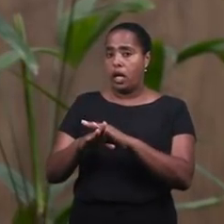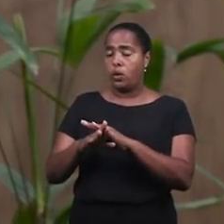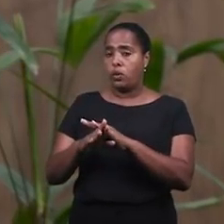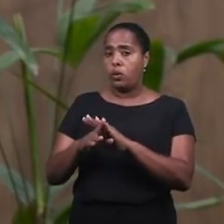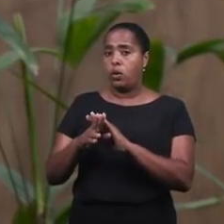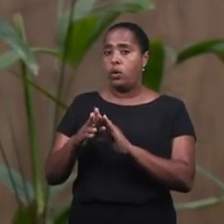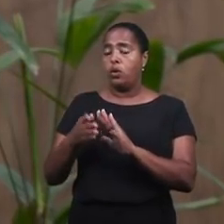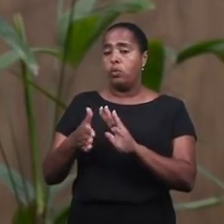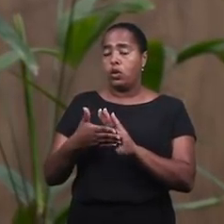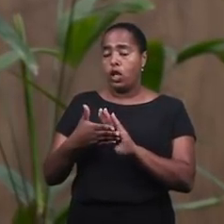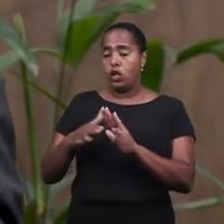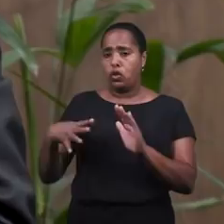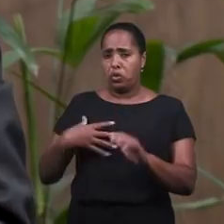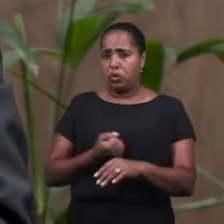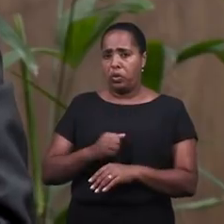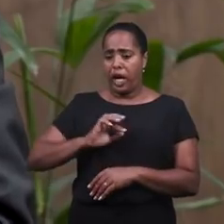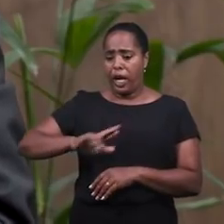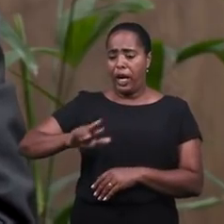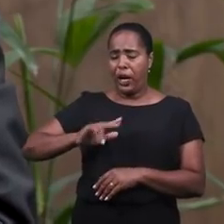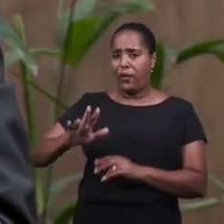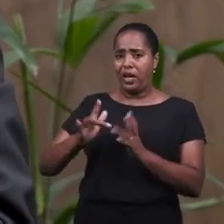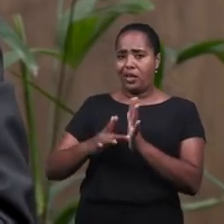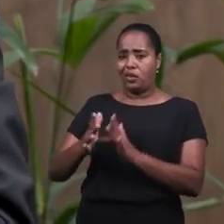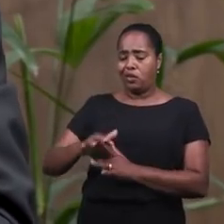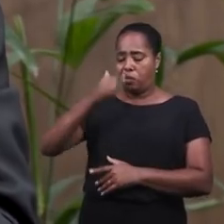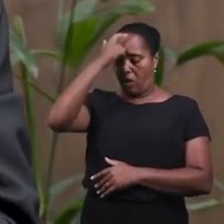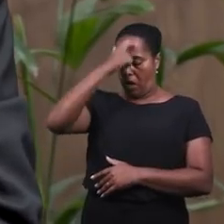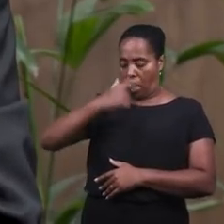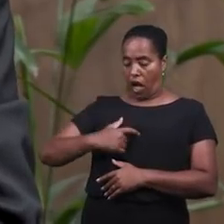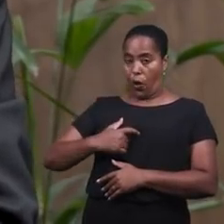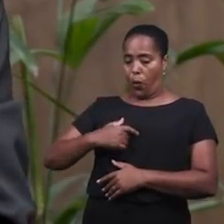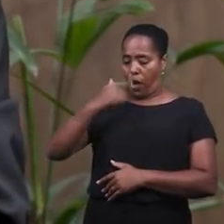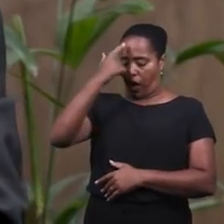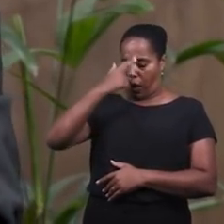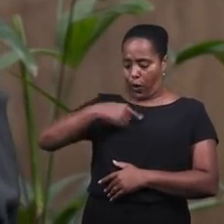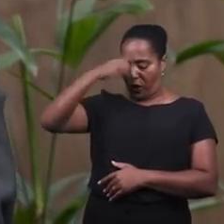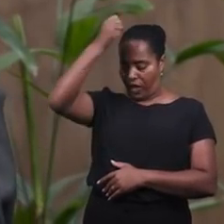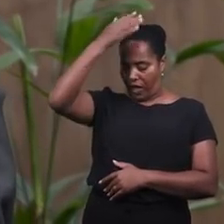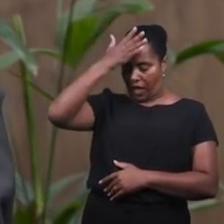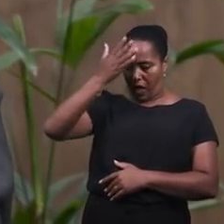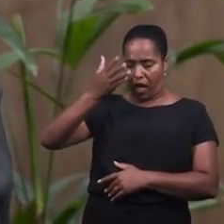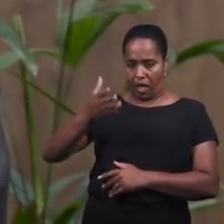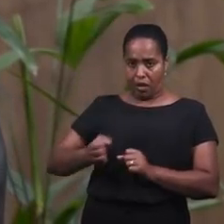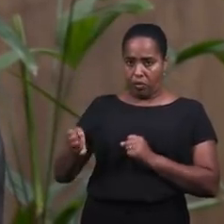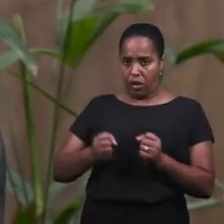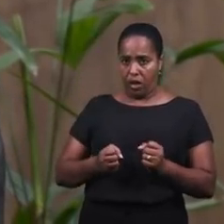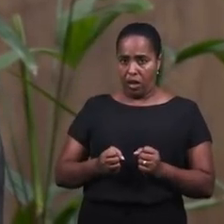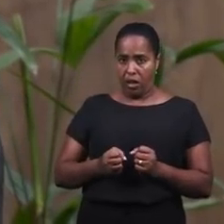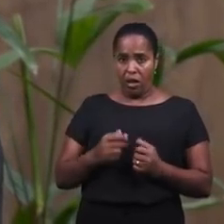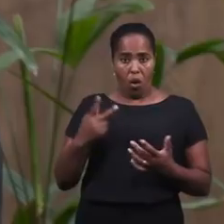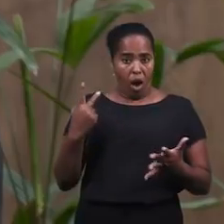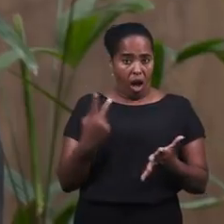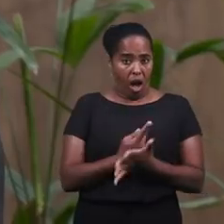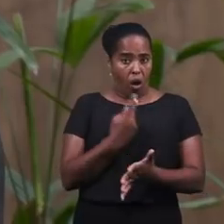naquele processo de cura não foi Jesus, fui eu. Porque eu sou o homem da prece poderosa. Isso é um equívoco.